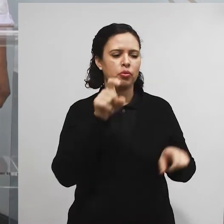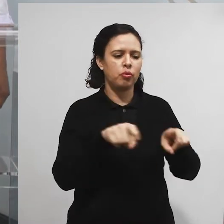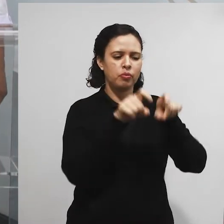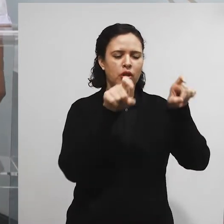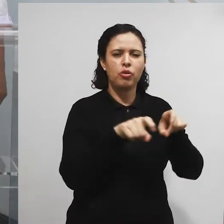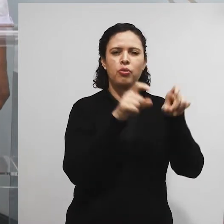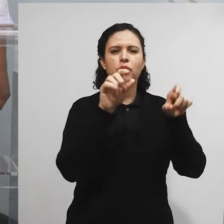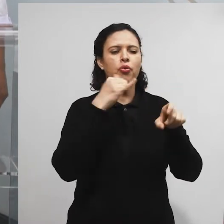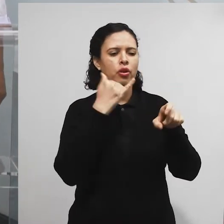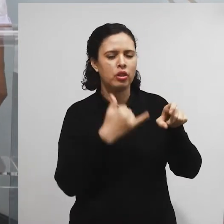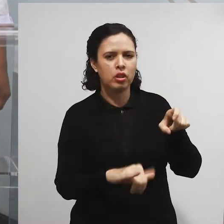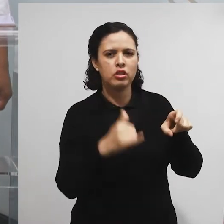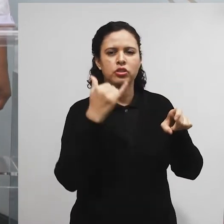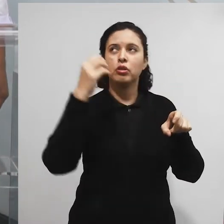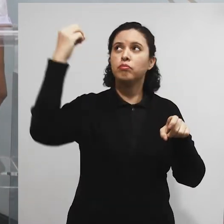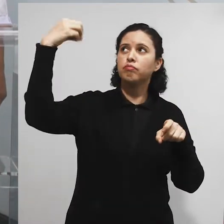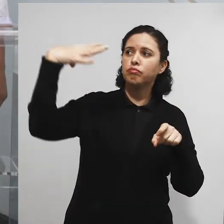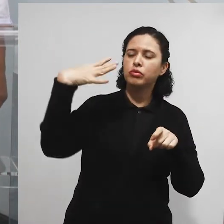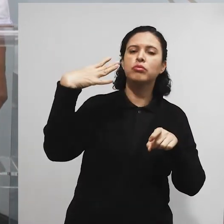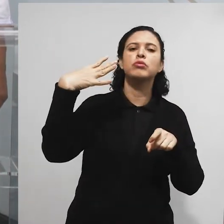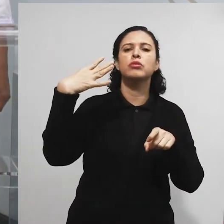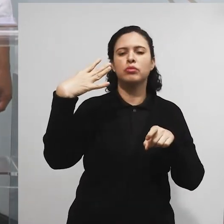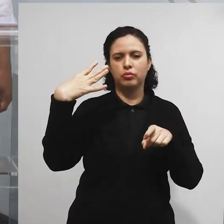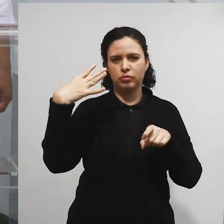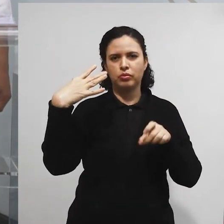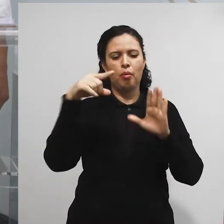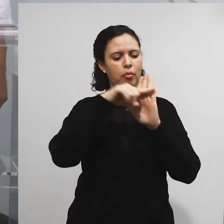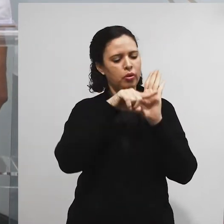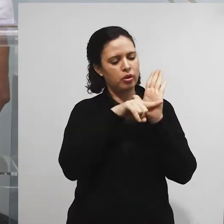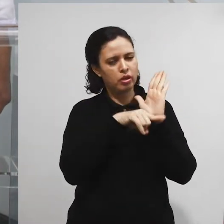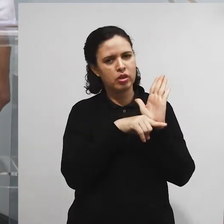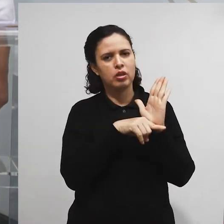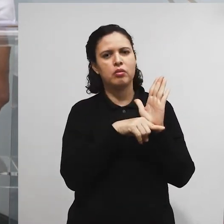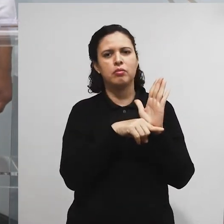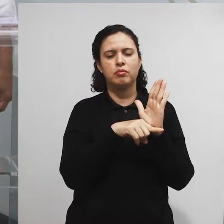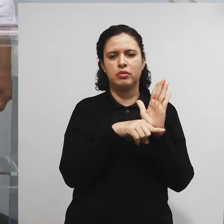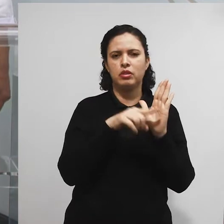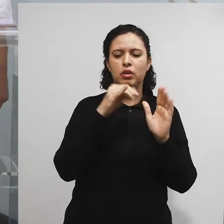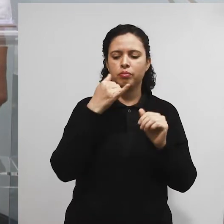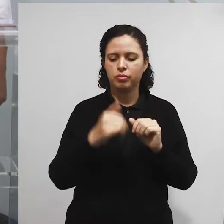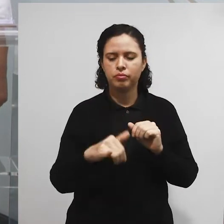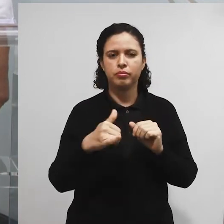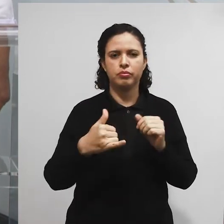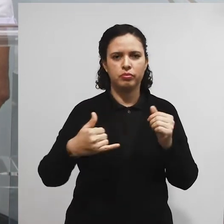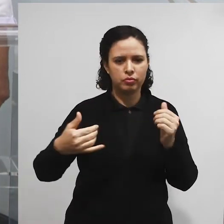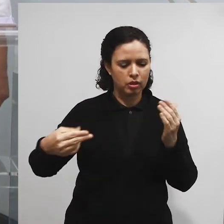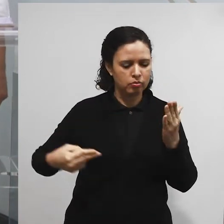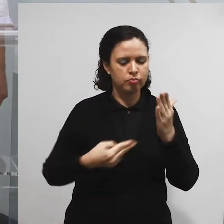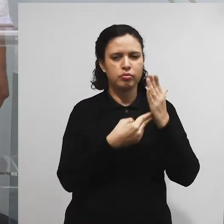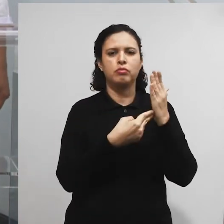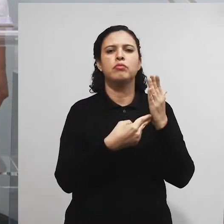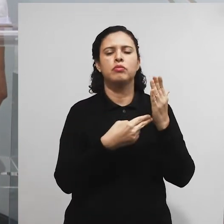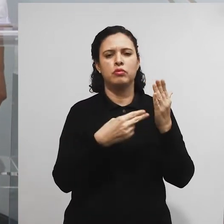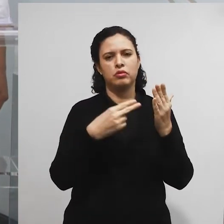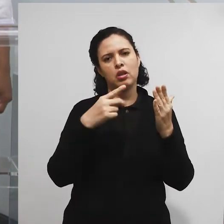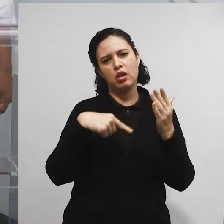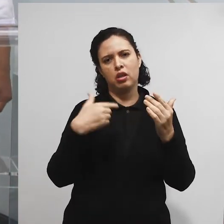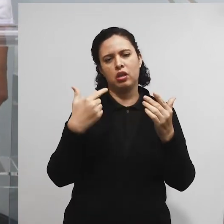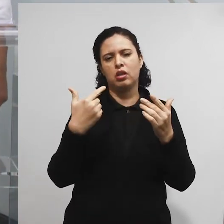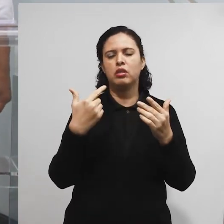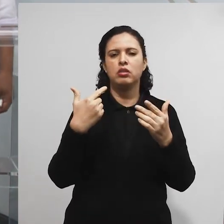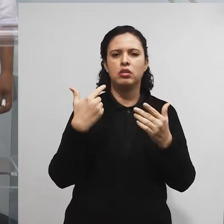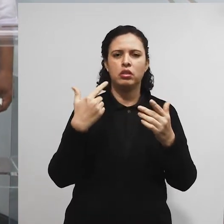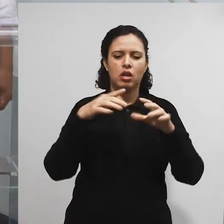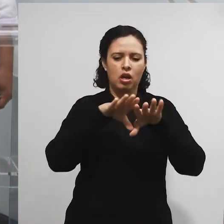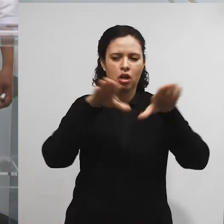energia elétrica que está iluminando, que está alimentando o seu computador, o seu celular nesse momento, faz parte desse